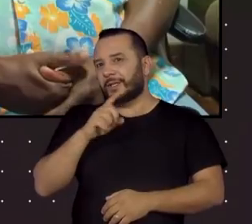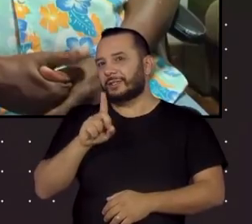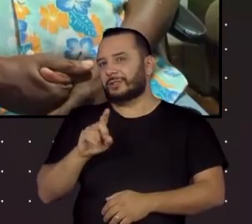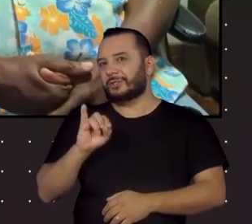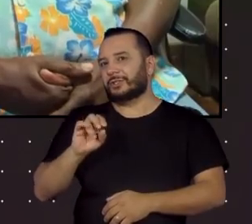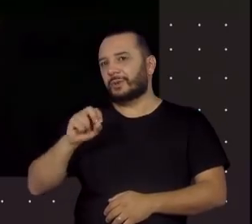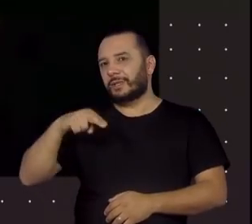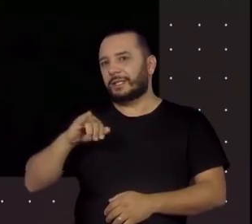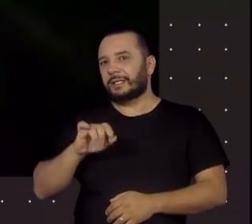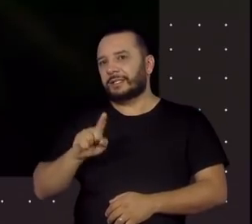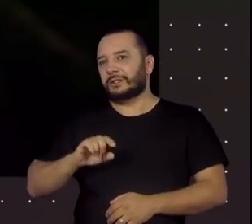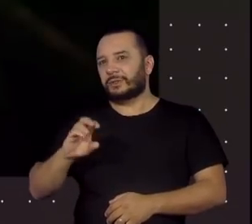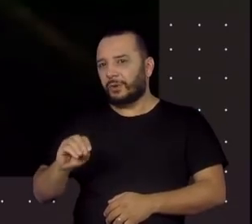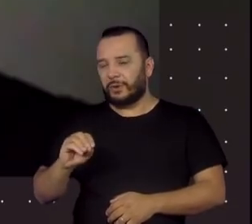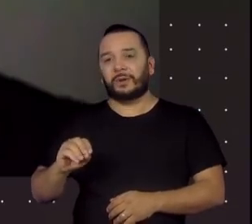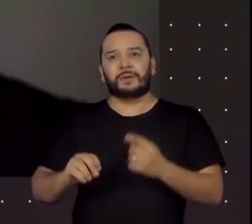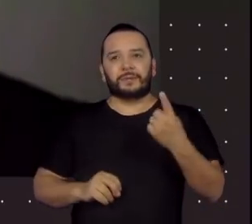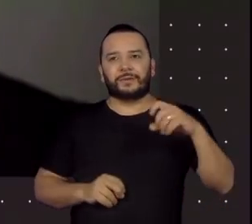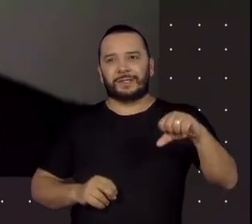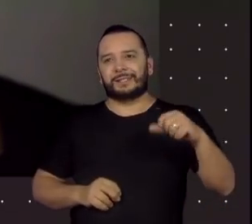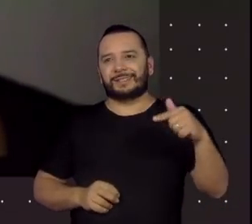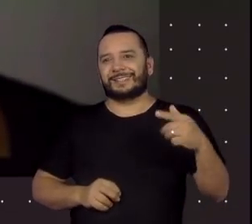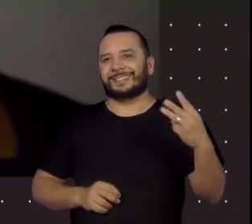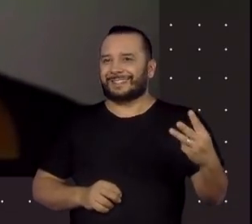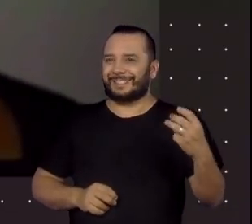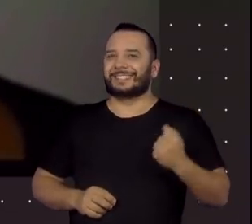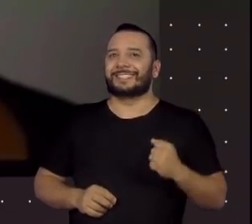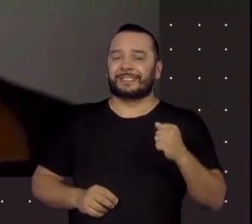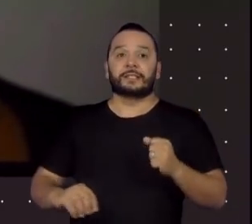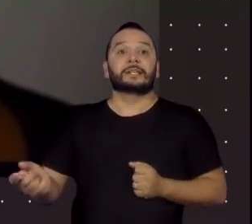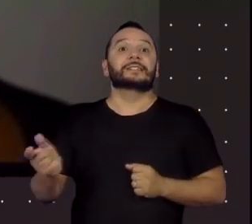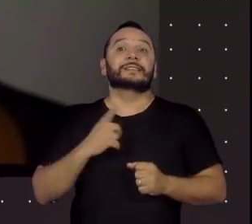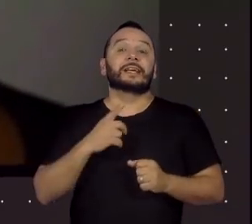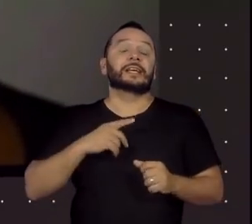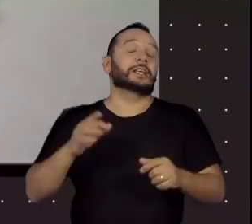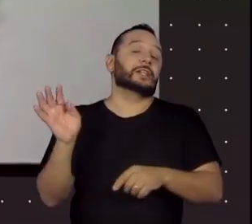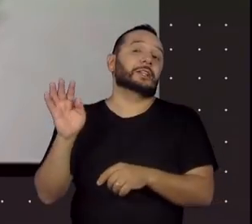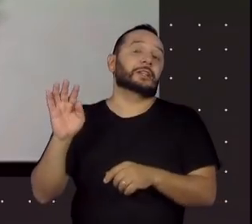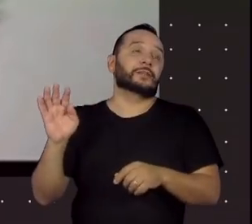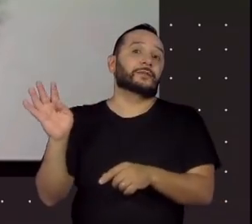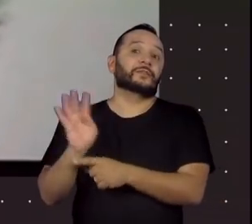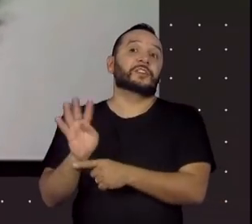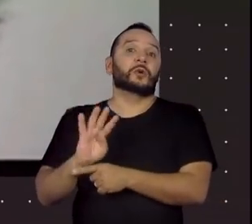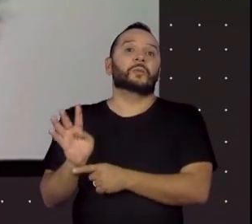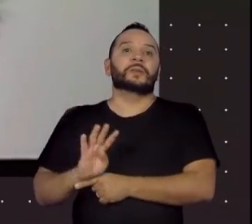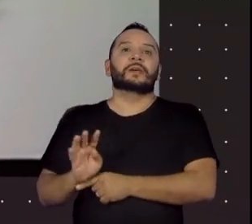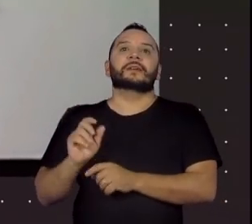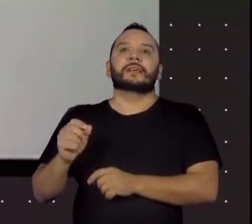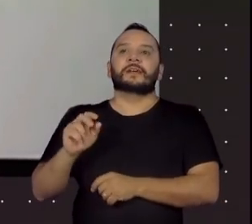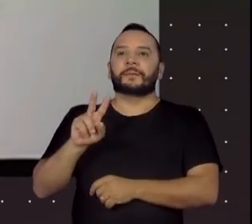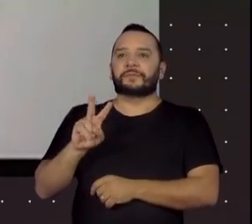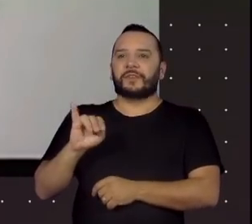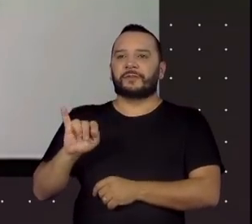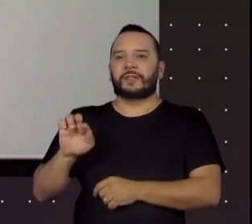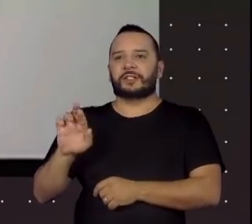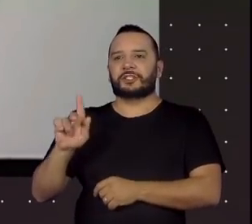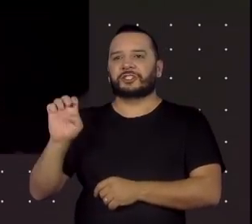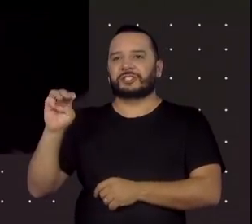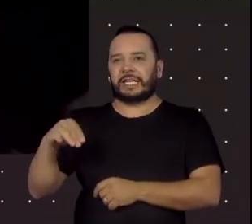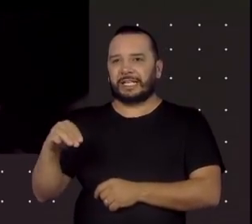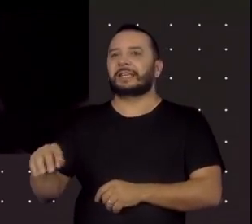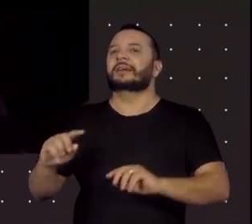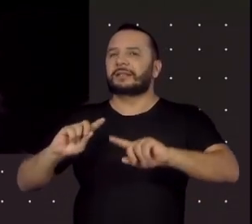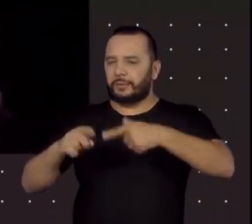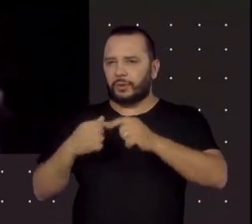em 1973, quando nós fomos fazer A Virgem, filme do Dionísio. Depois fizemos outros filmes juntos, né?